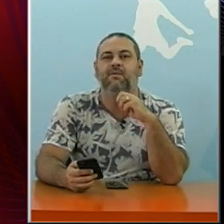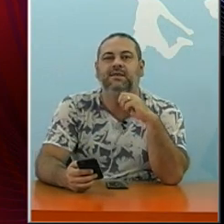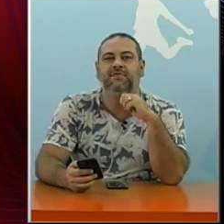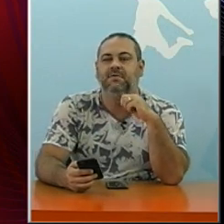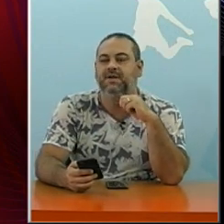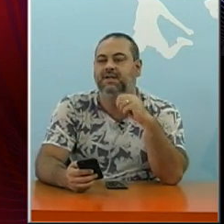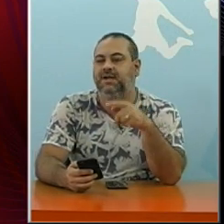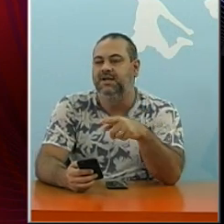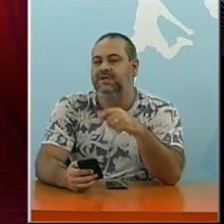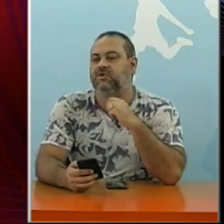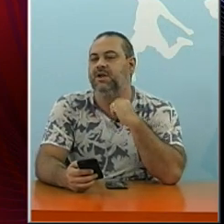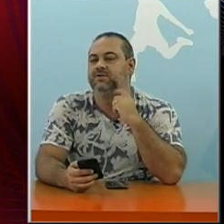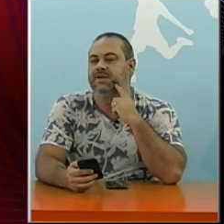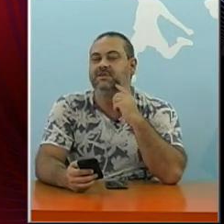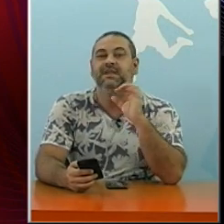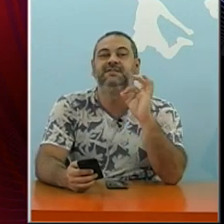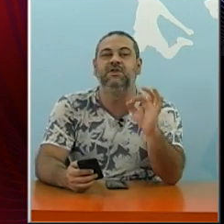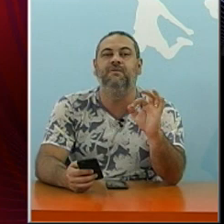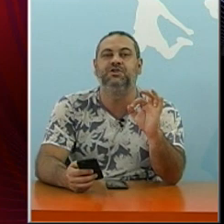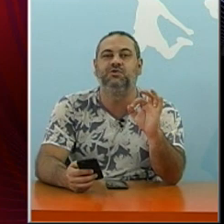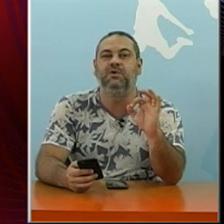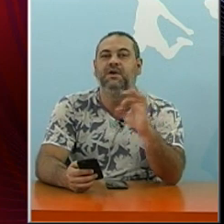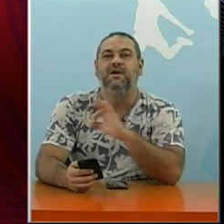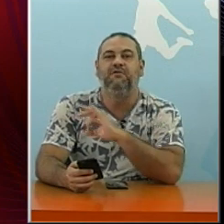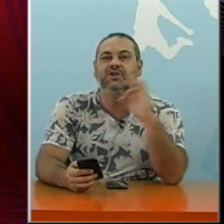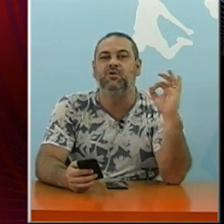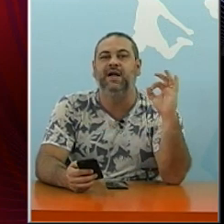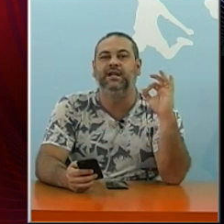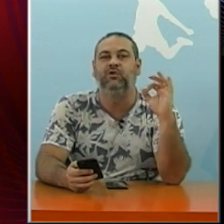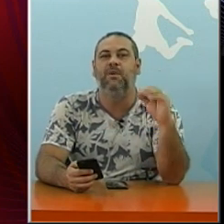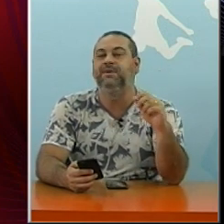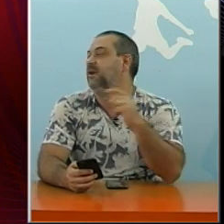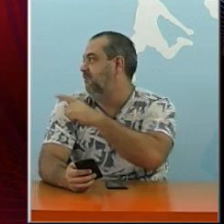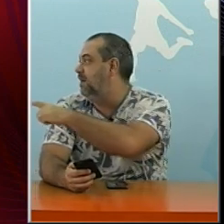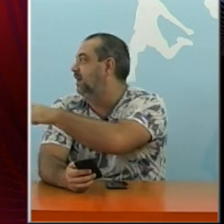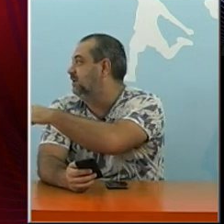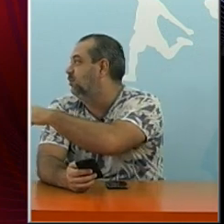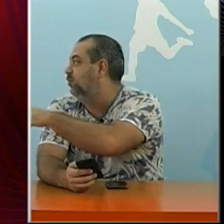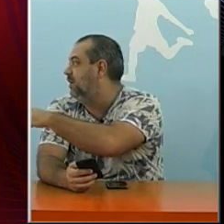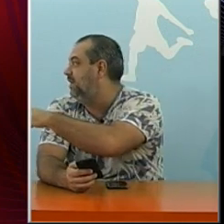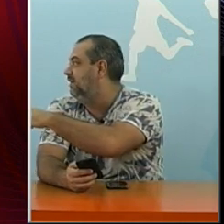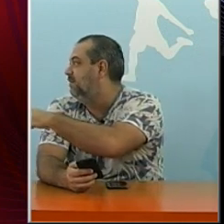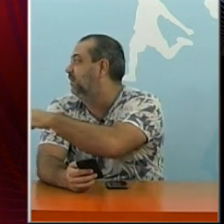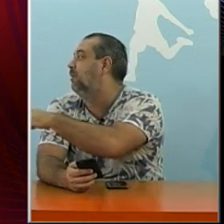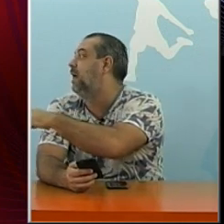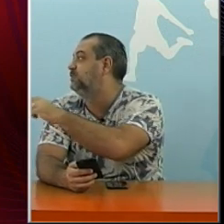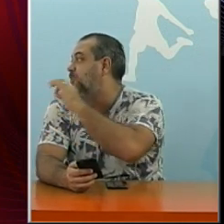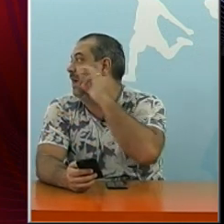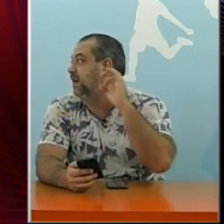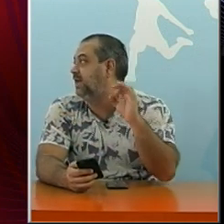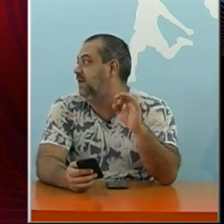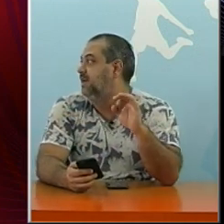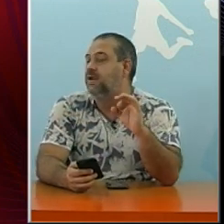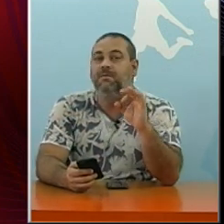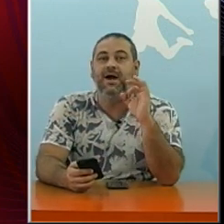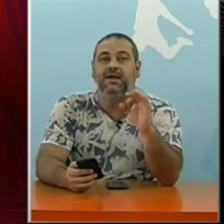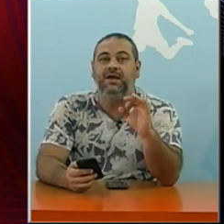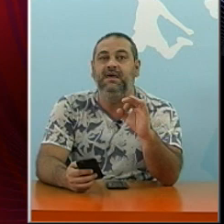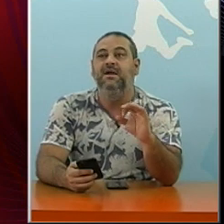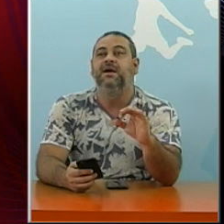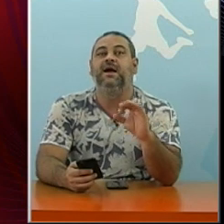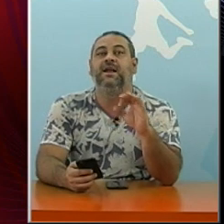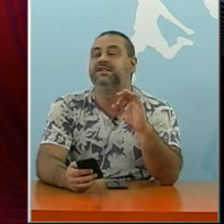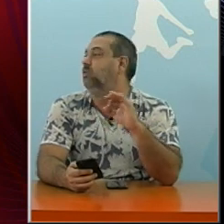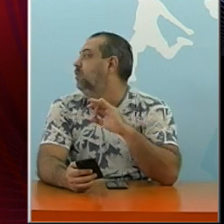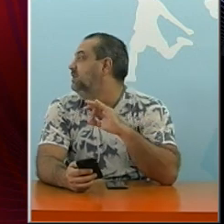Miranda, na quadra Veiga Miranda, Escolinha do Santos, 19 de julho, feijoada top. Vamos agradecer ao Toninho, mandar um abraço pro Marquinho.